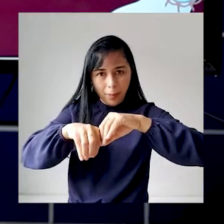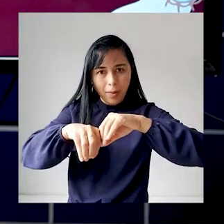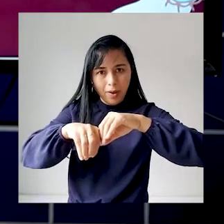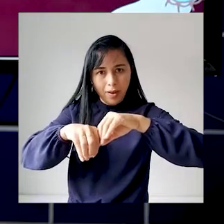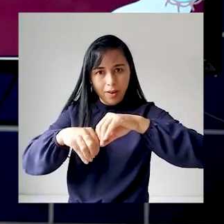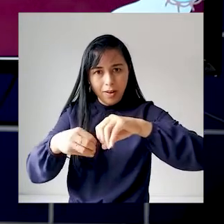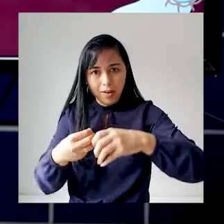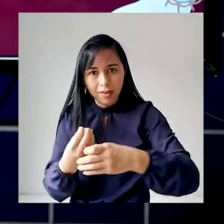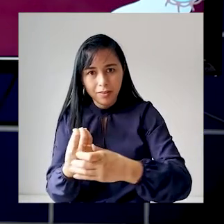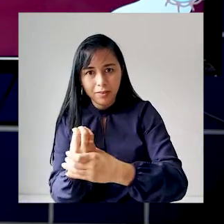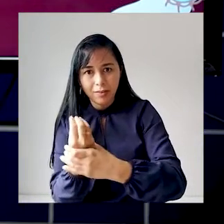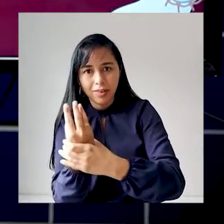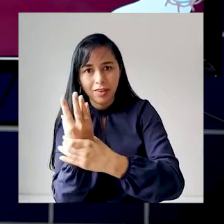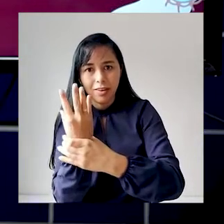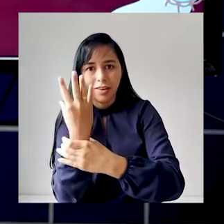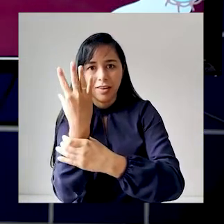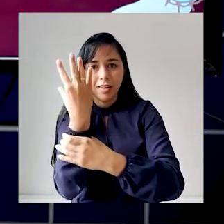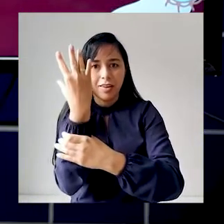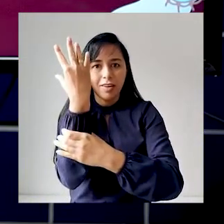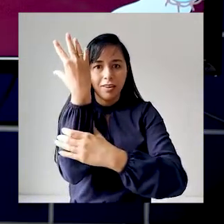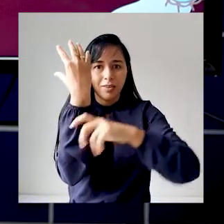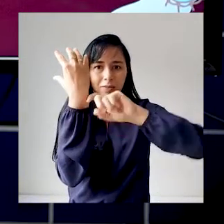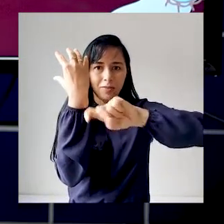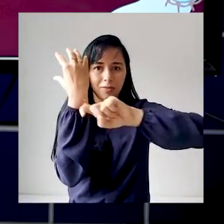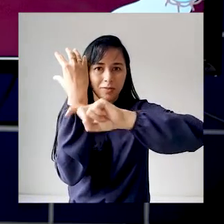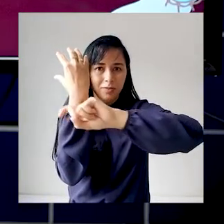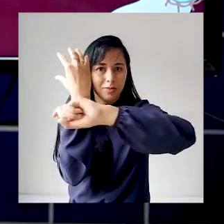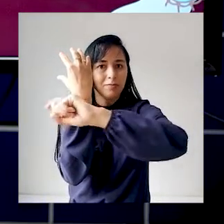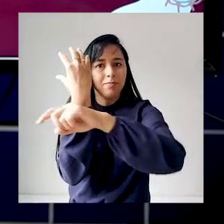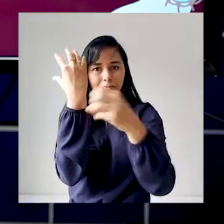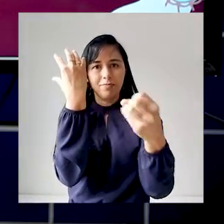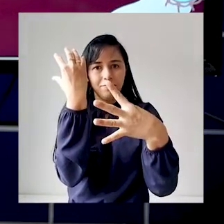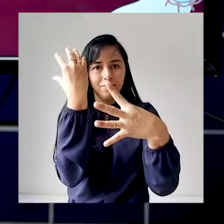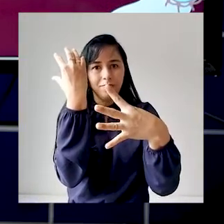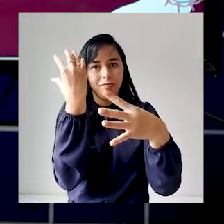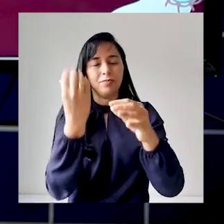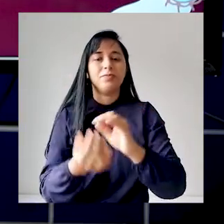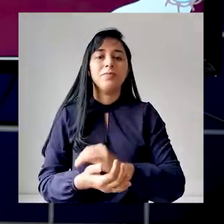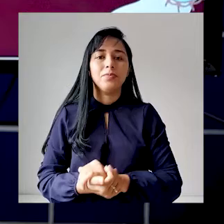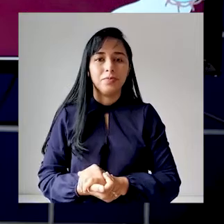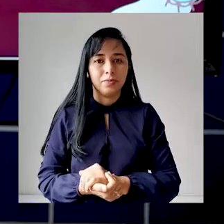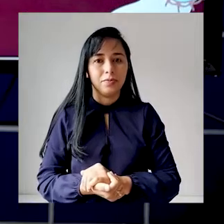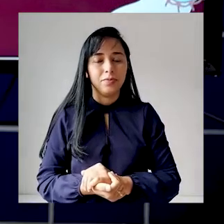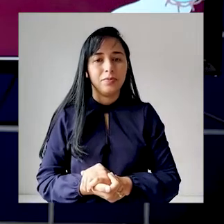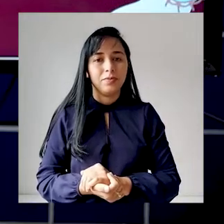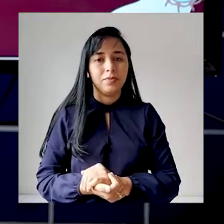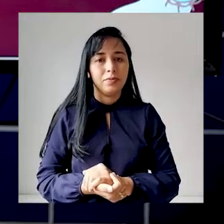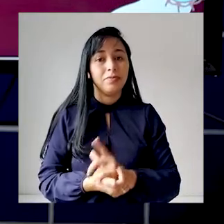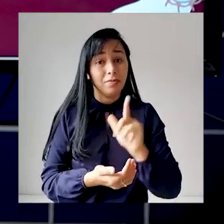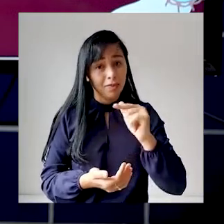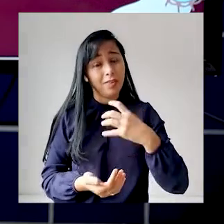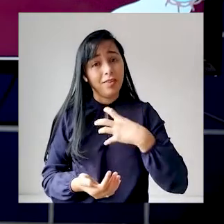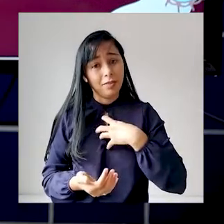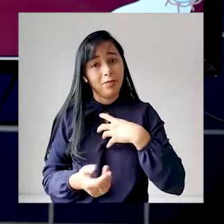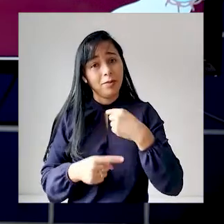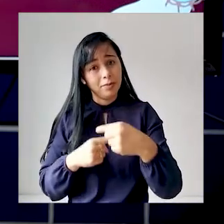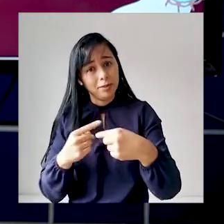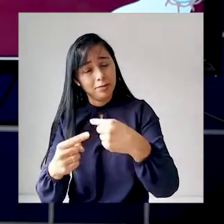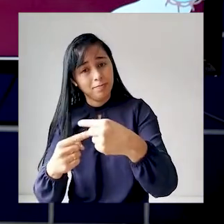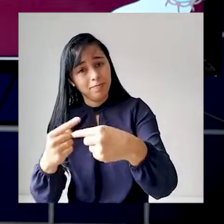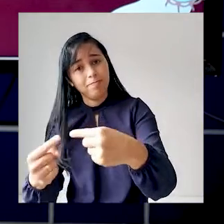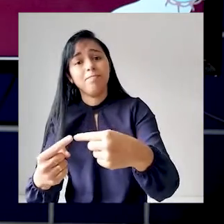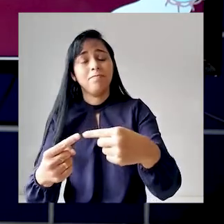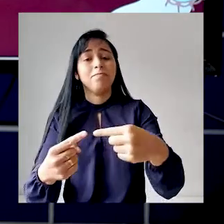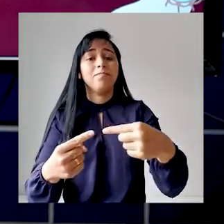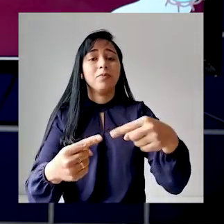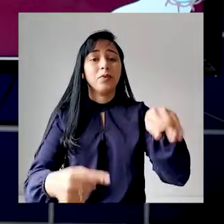que tenha nutrientes, ela pode gerar uma nova planta. Esse tipo de reprodução é conhecido